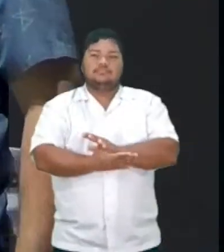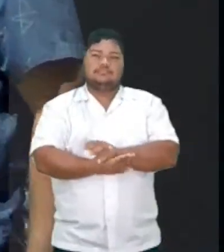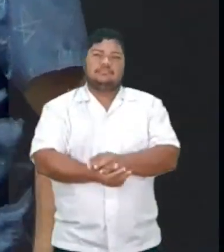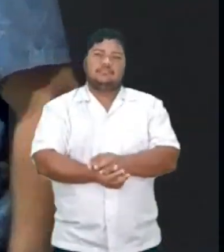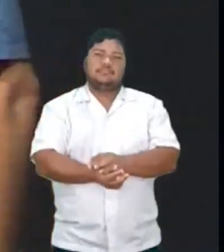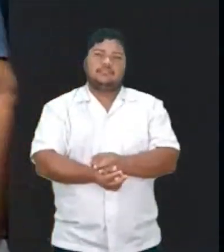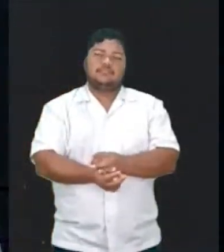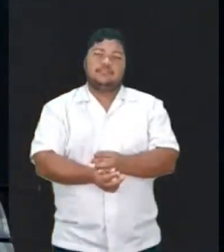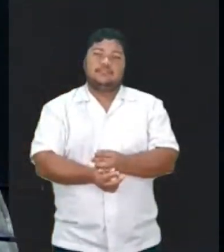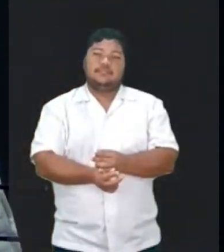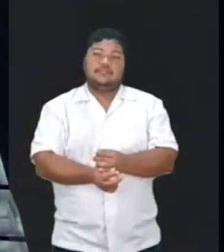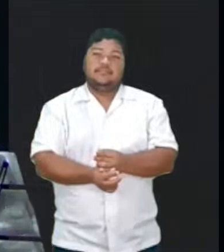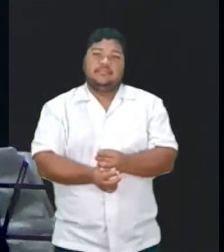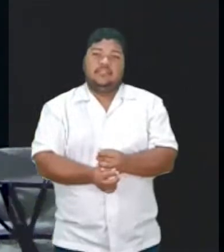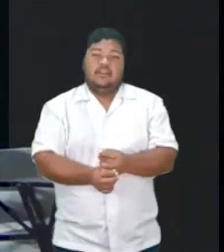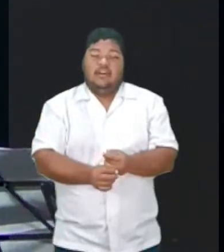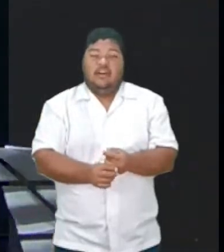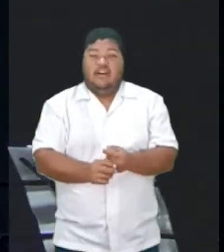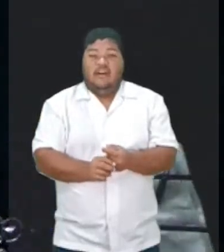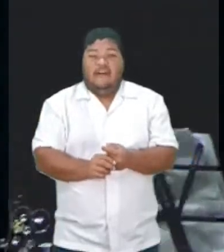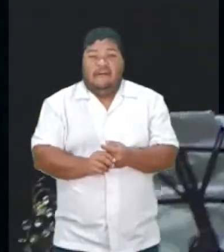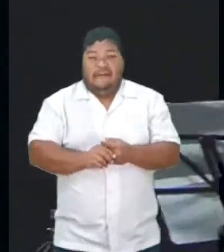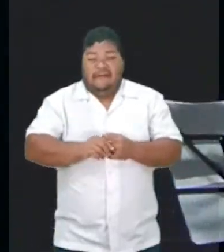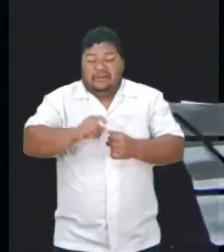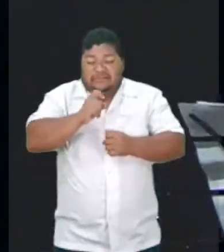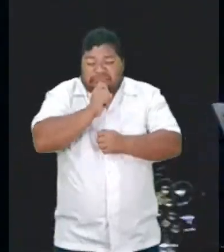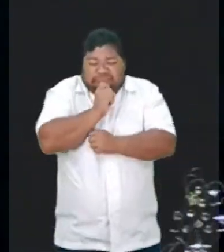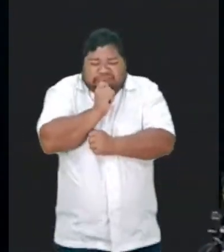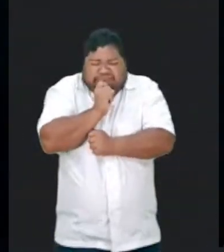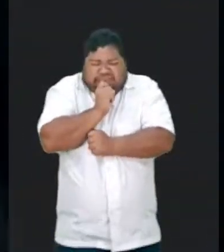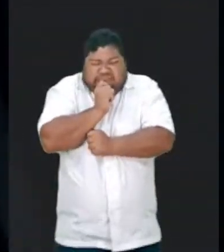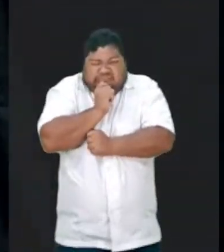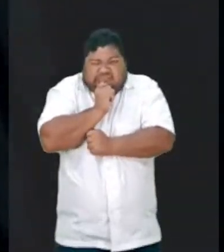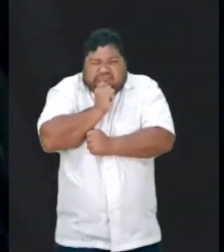inverno rigoroso da Rússia.